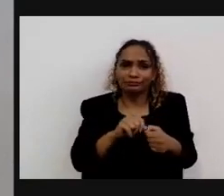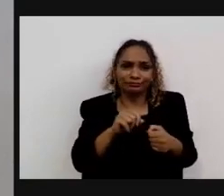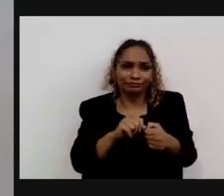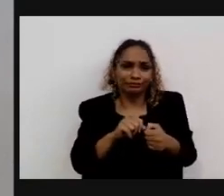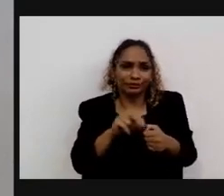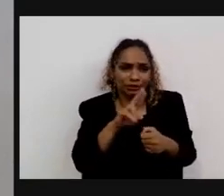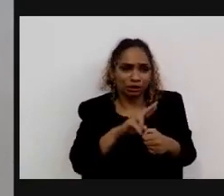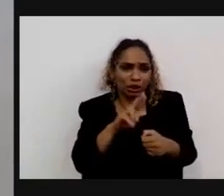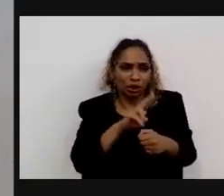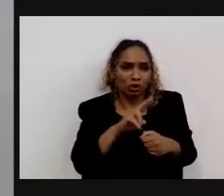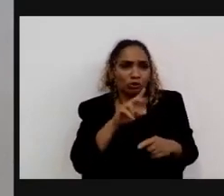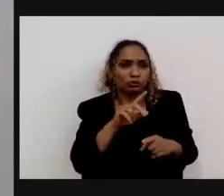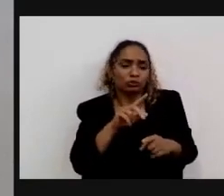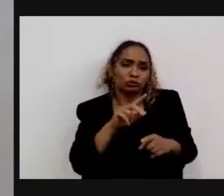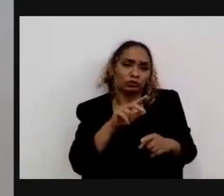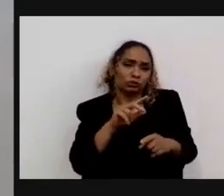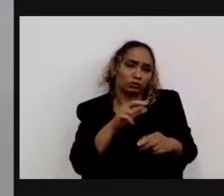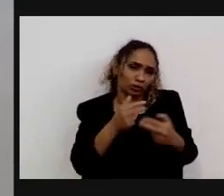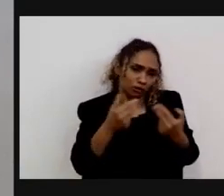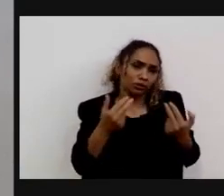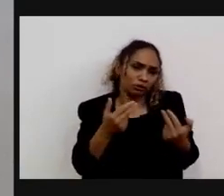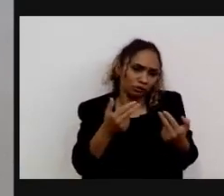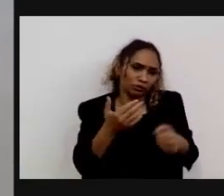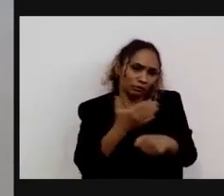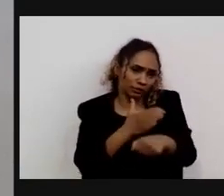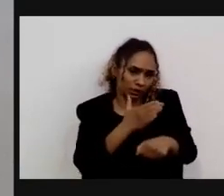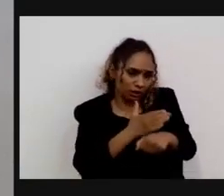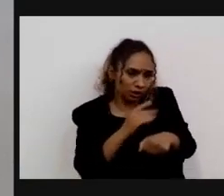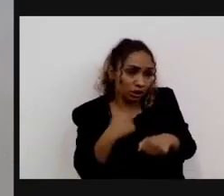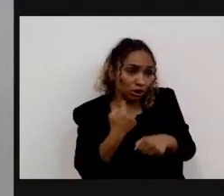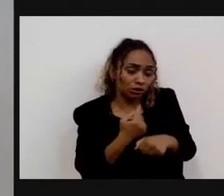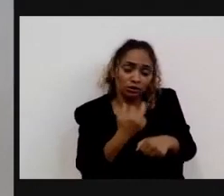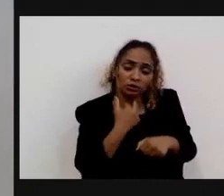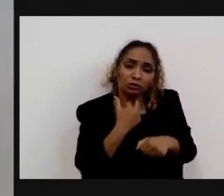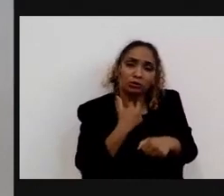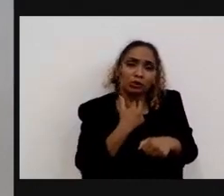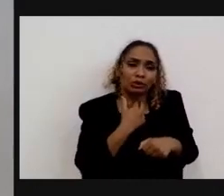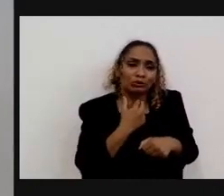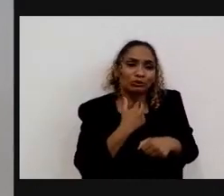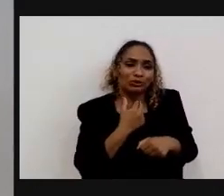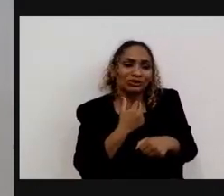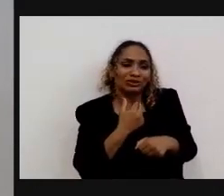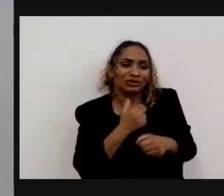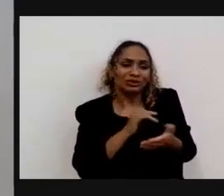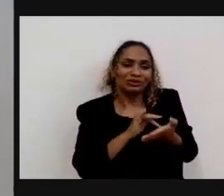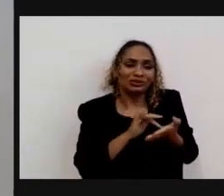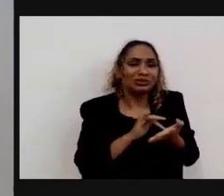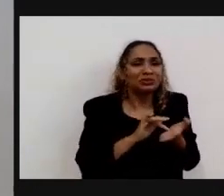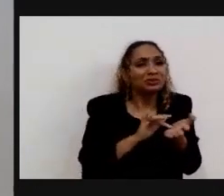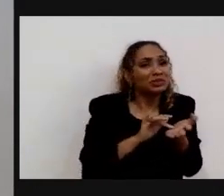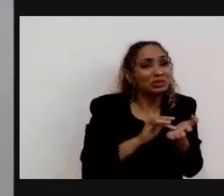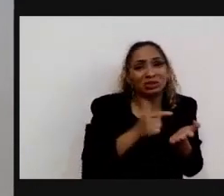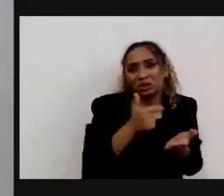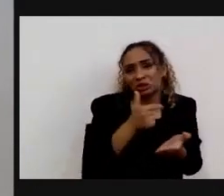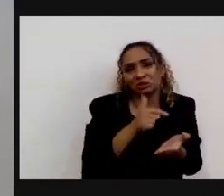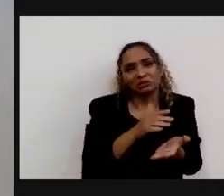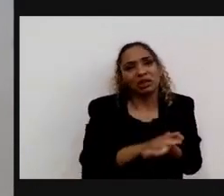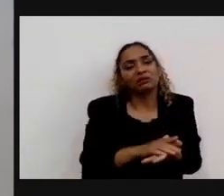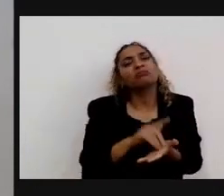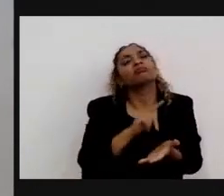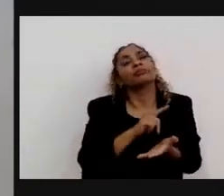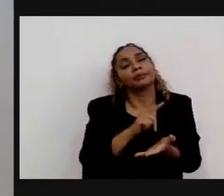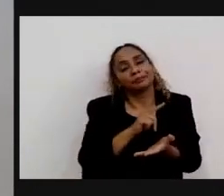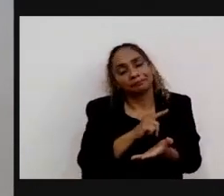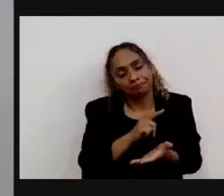ali realmente fazendo uso da máquina faz parte e a gente não pode simplesmente negar que se exista serviço público